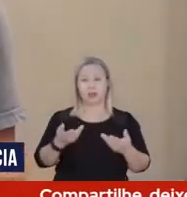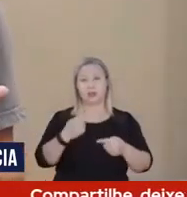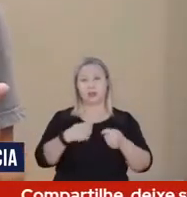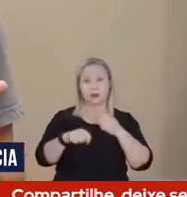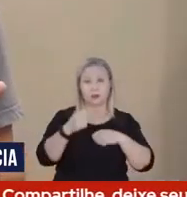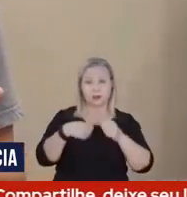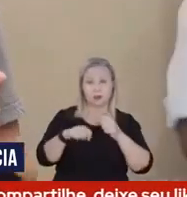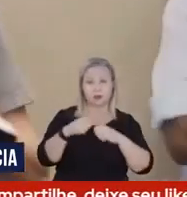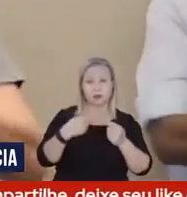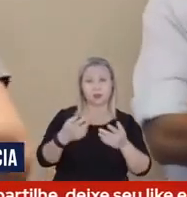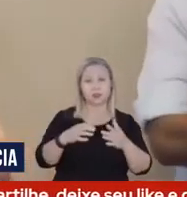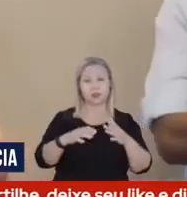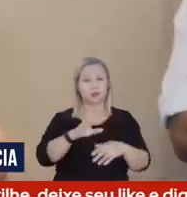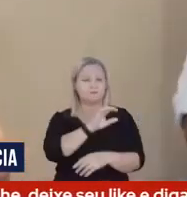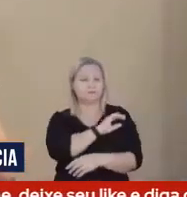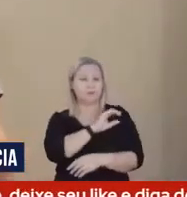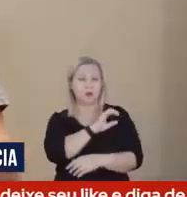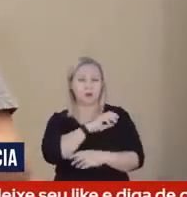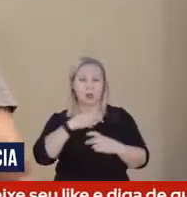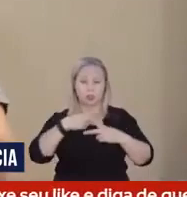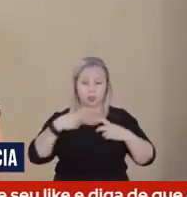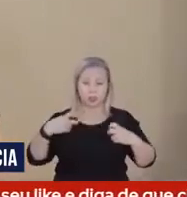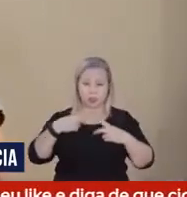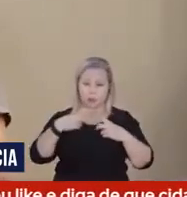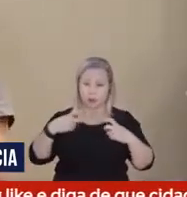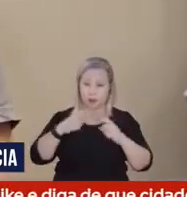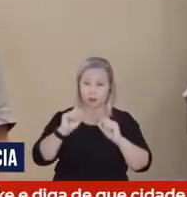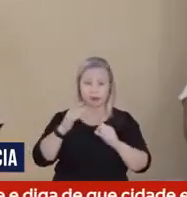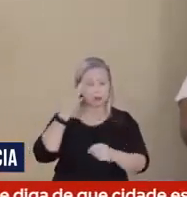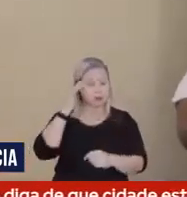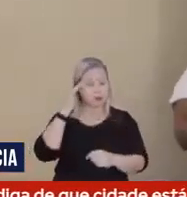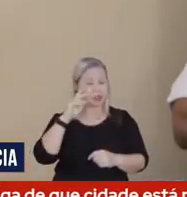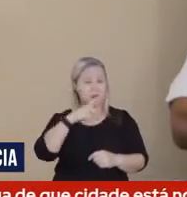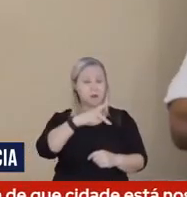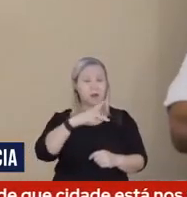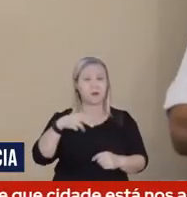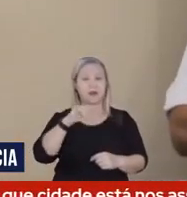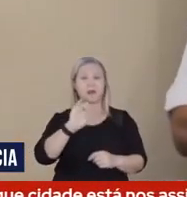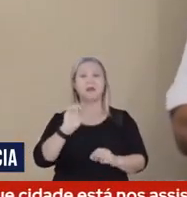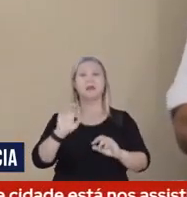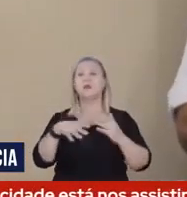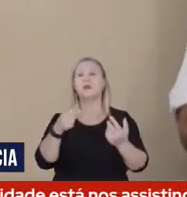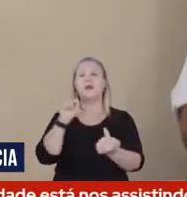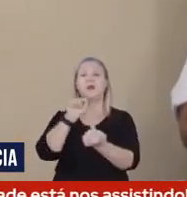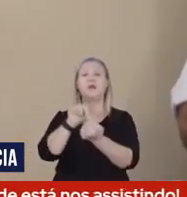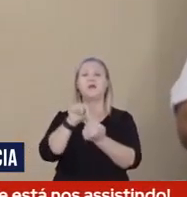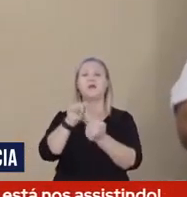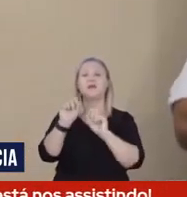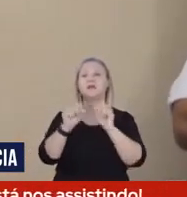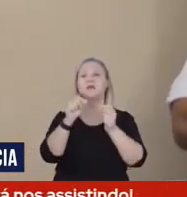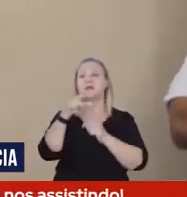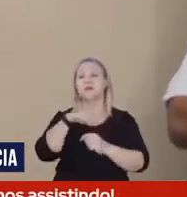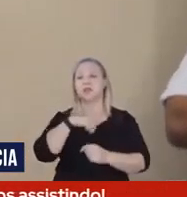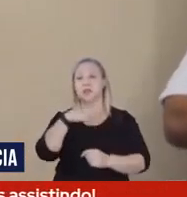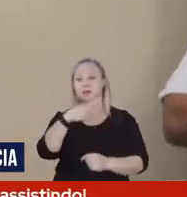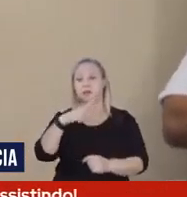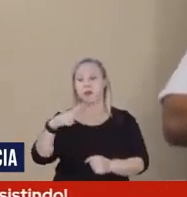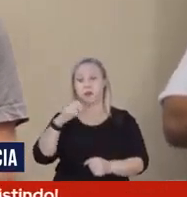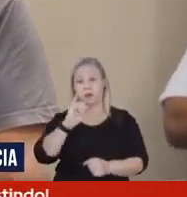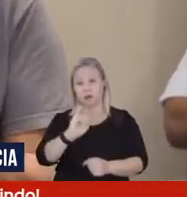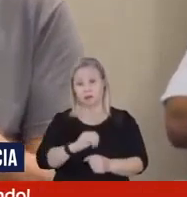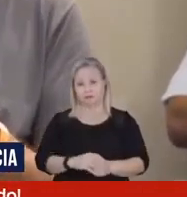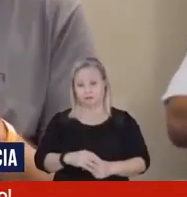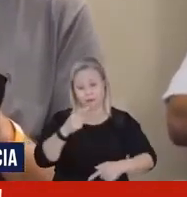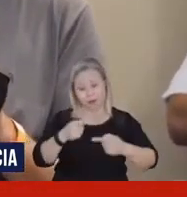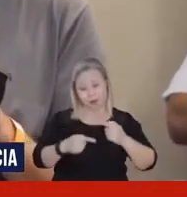a gente não vai entender o PPI, qual o sentido que tem essa política de preços e o efeito disso para a